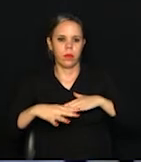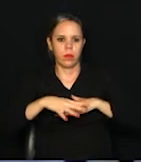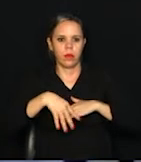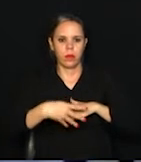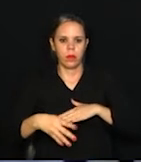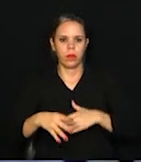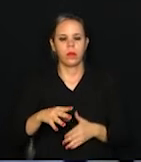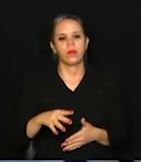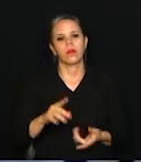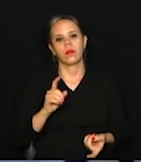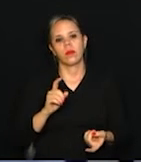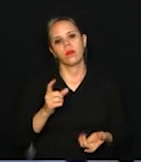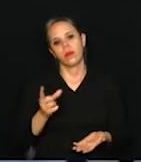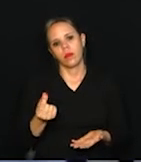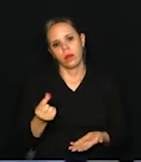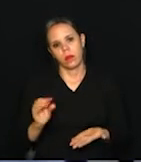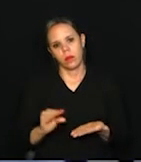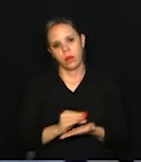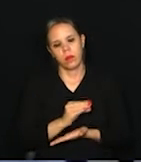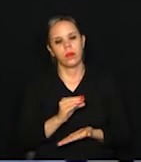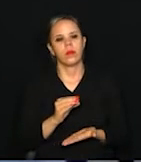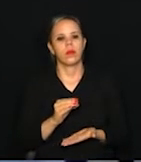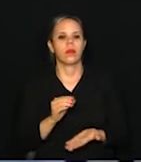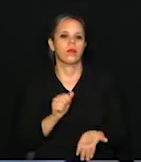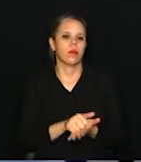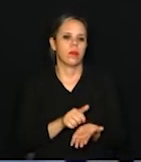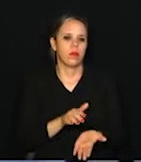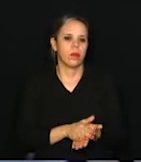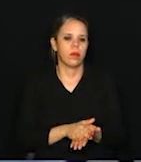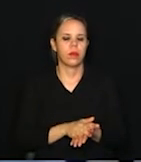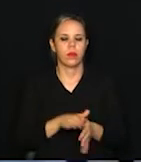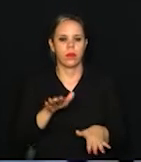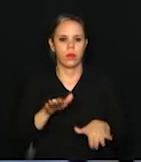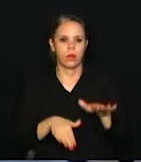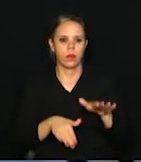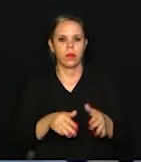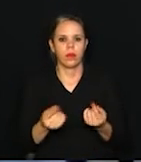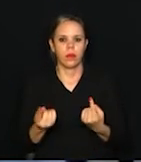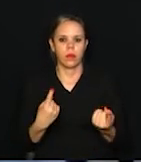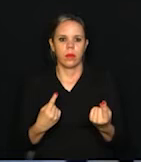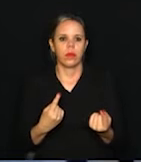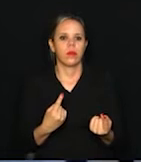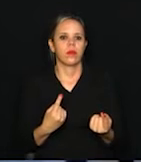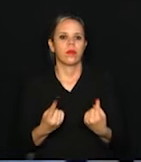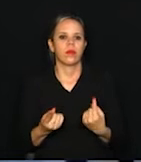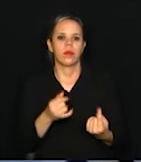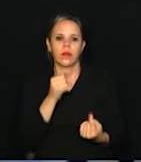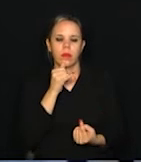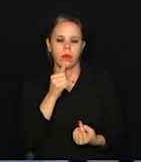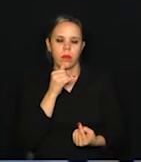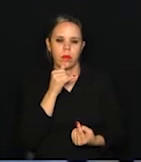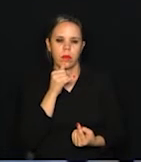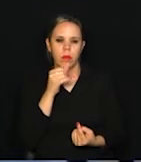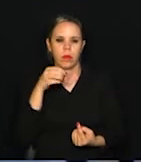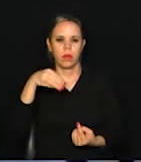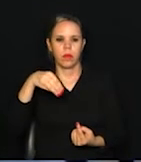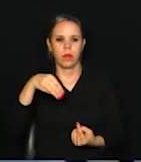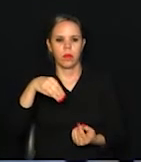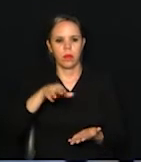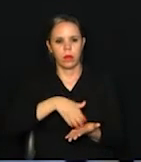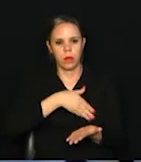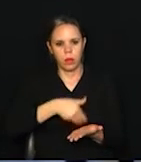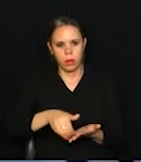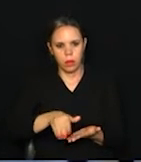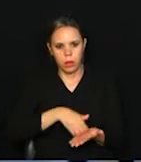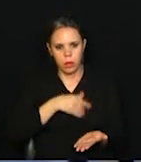e taxão refletivos, mono ou bidirecionais, defensa metálica, tinta à base